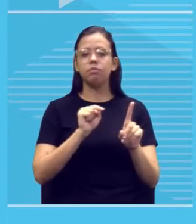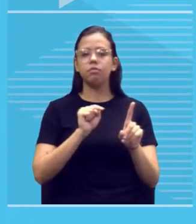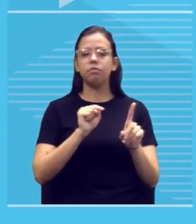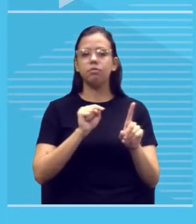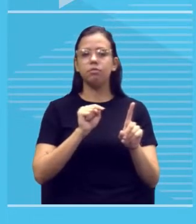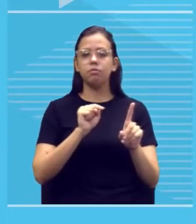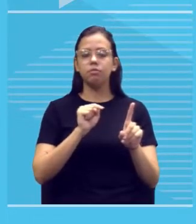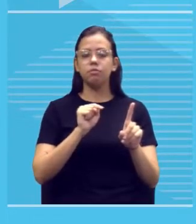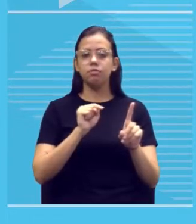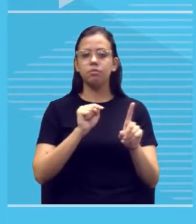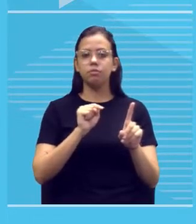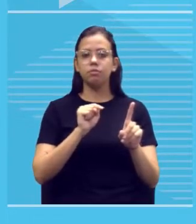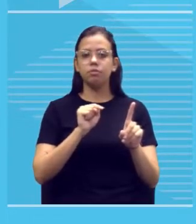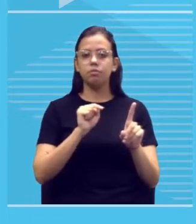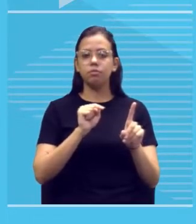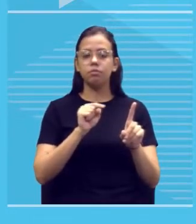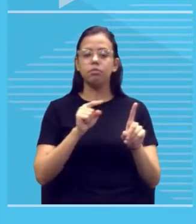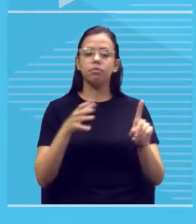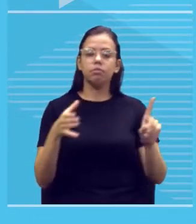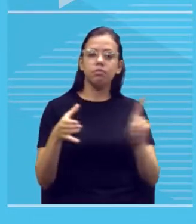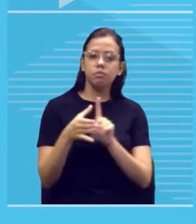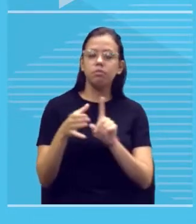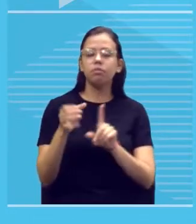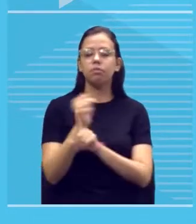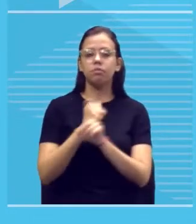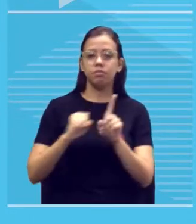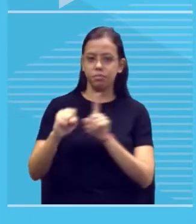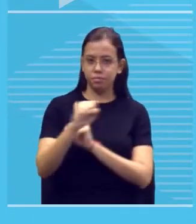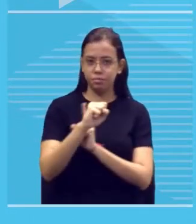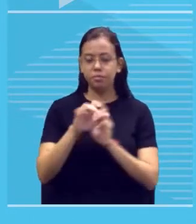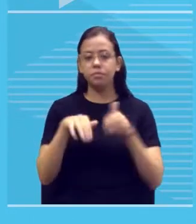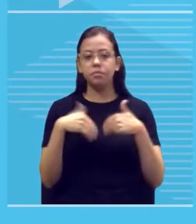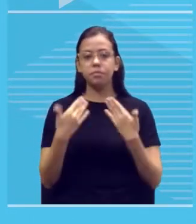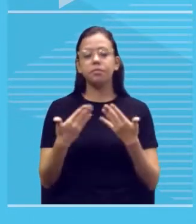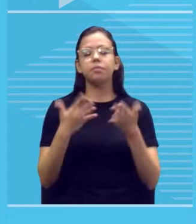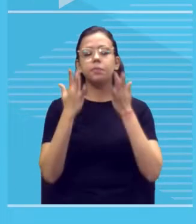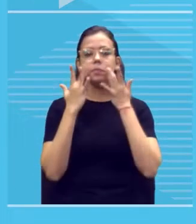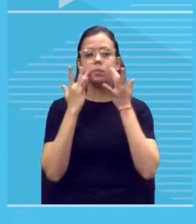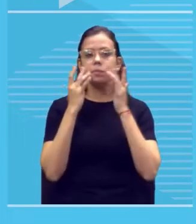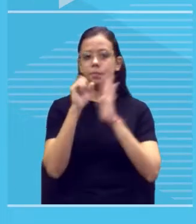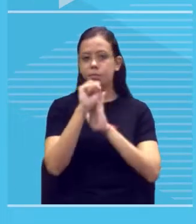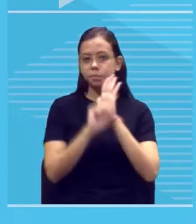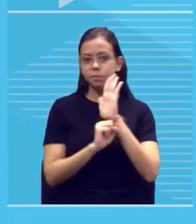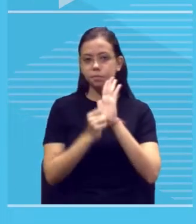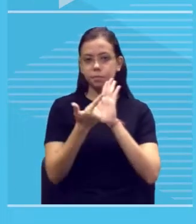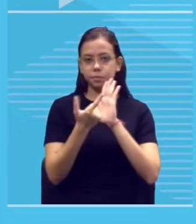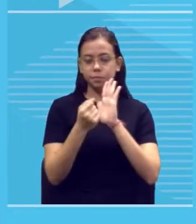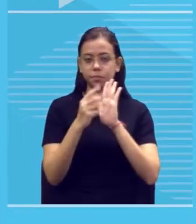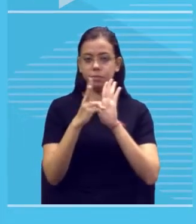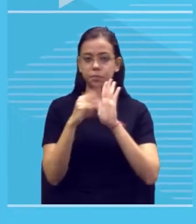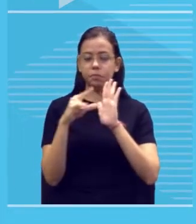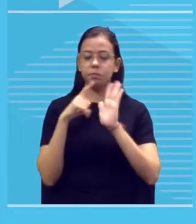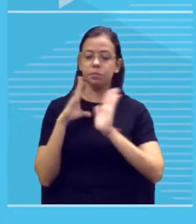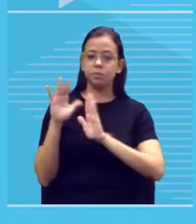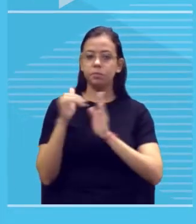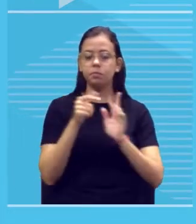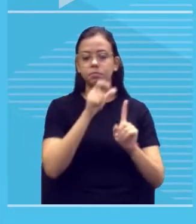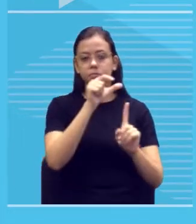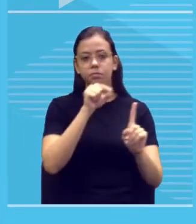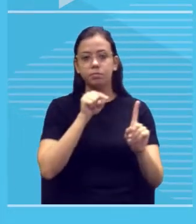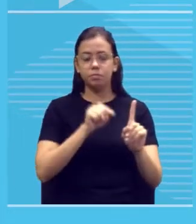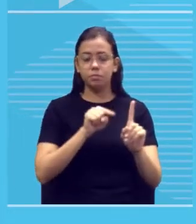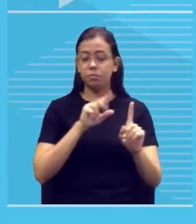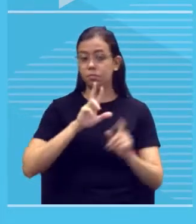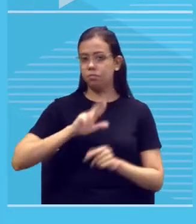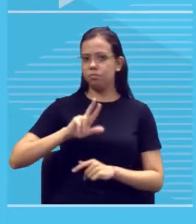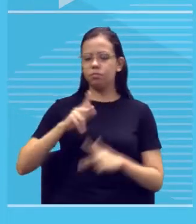dessa mesma sociedade então o teatro no século 20 vai olhar para o indivíduo não como a comédia de